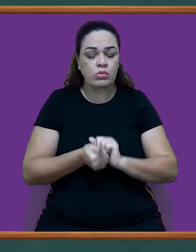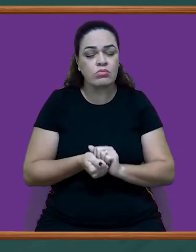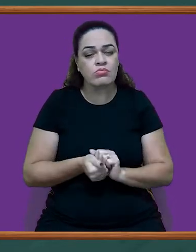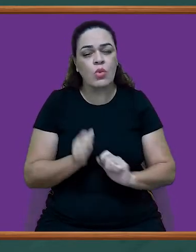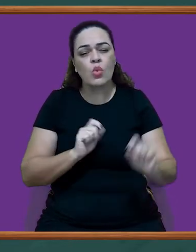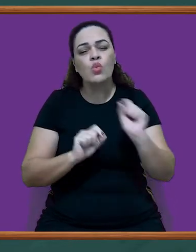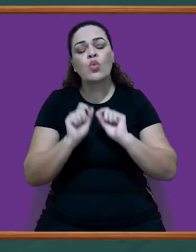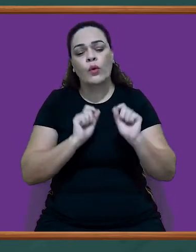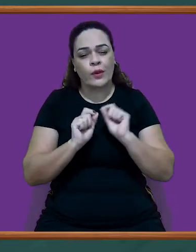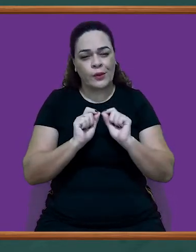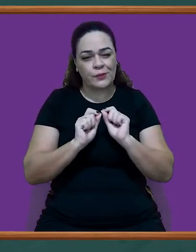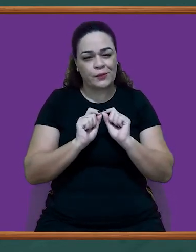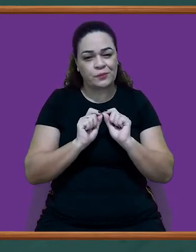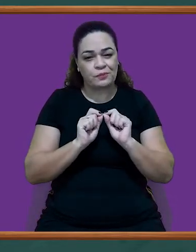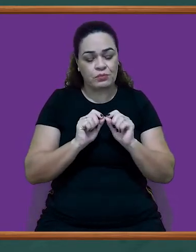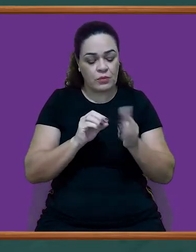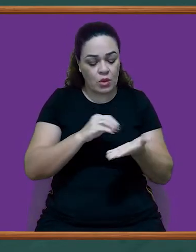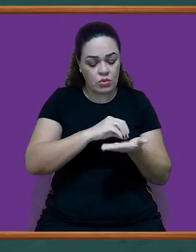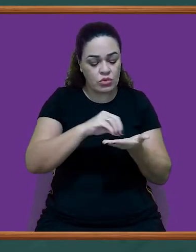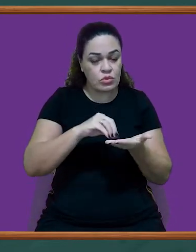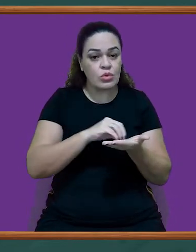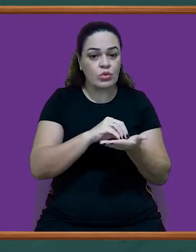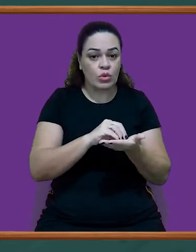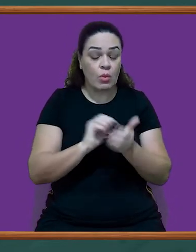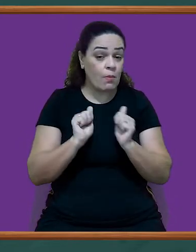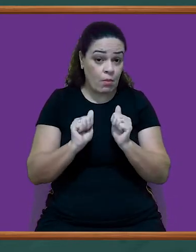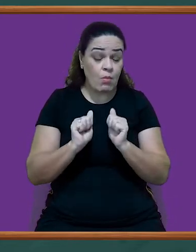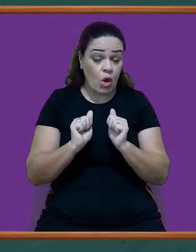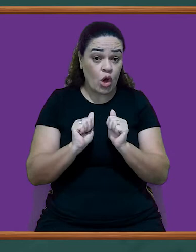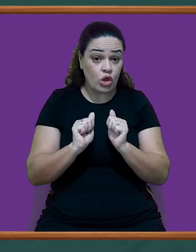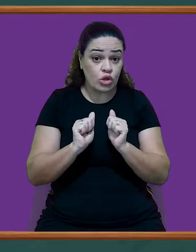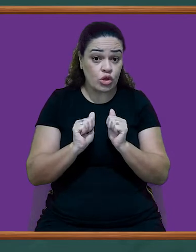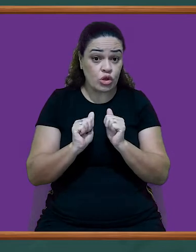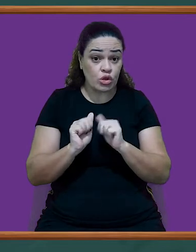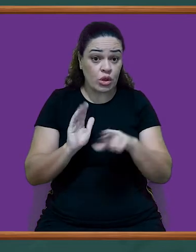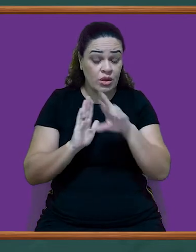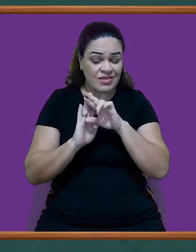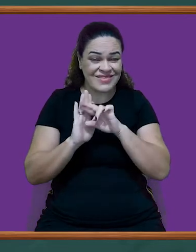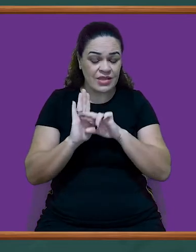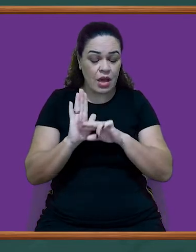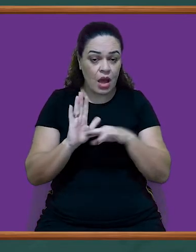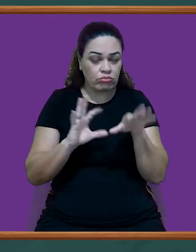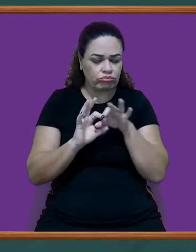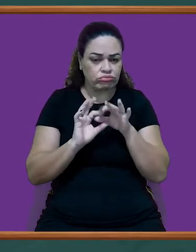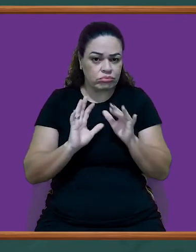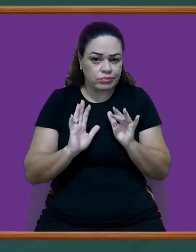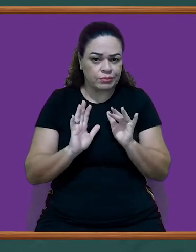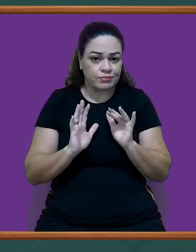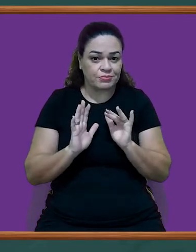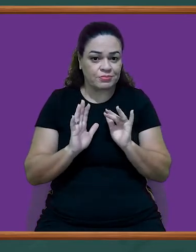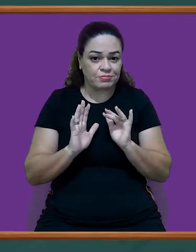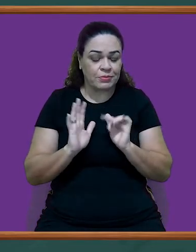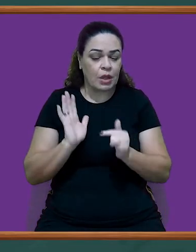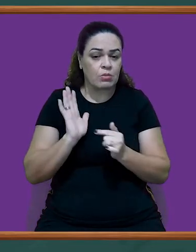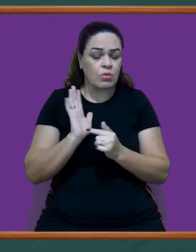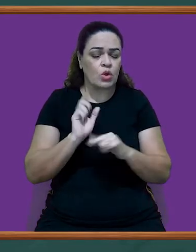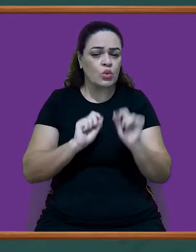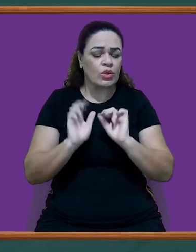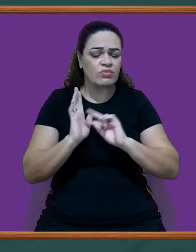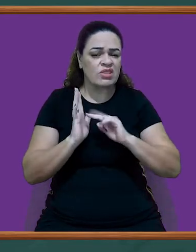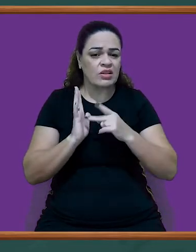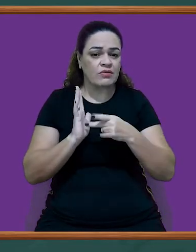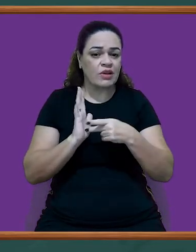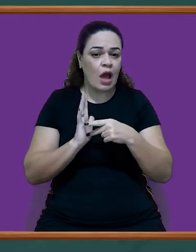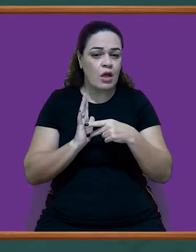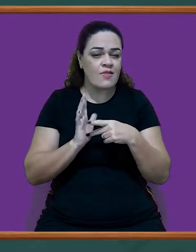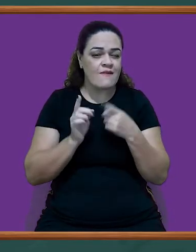movimentar torre aqui para filme é um lance legal é uma se possível pelas regras Isso significa que a sua